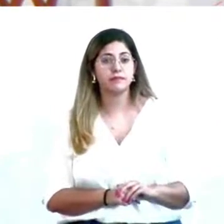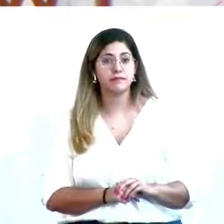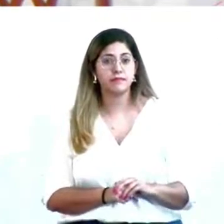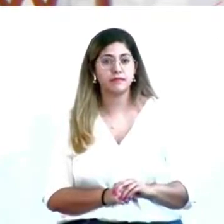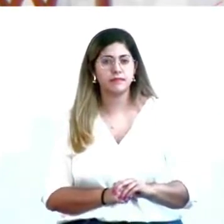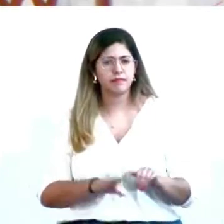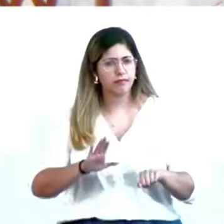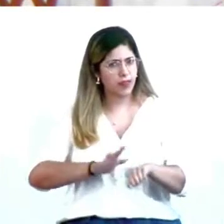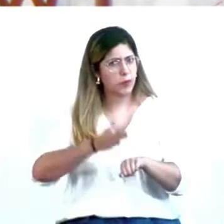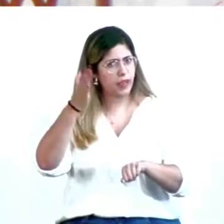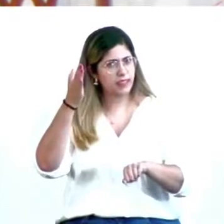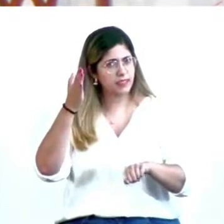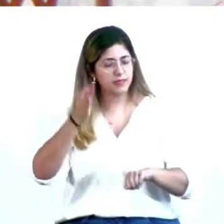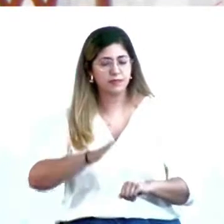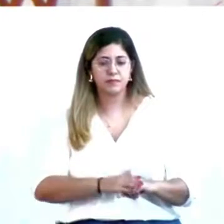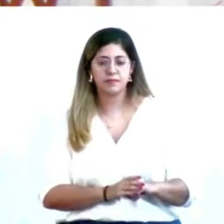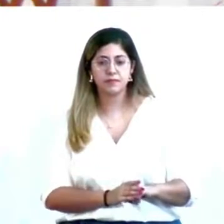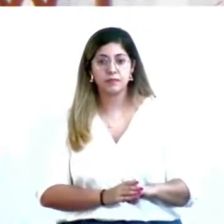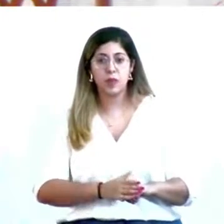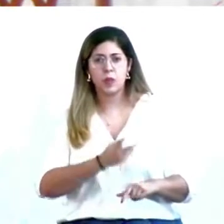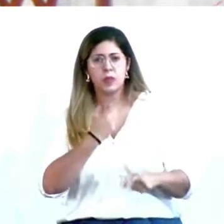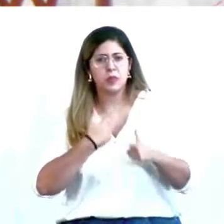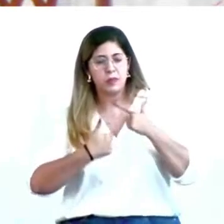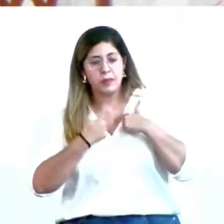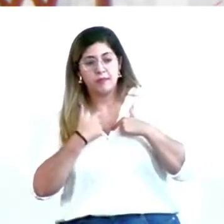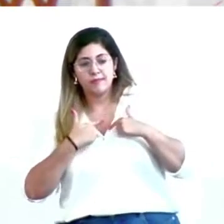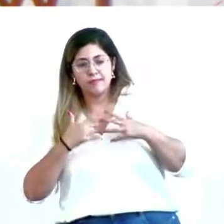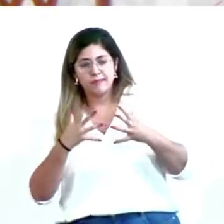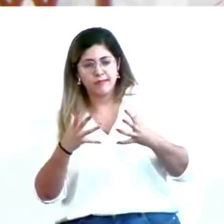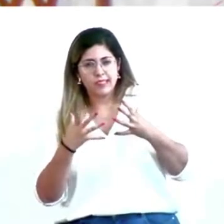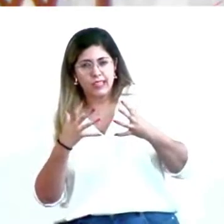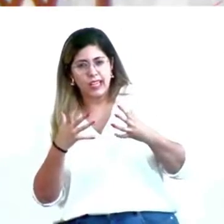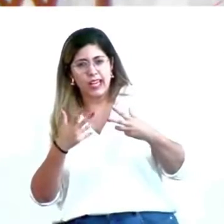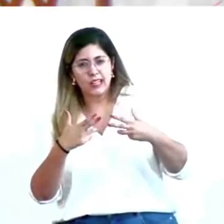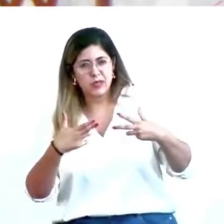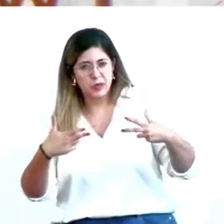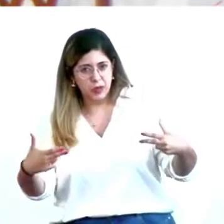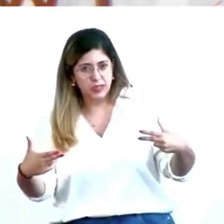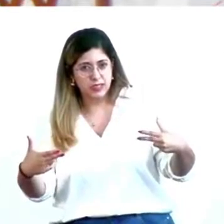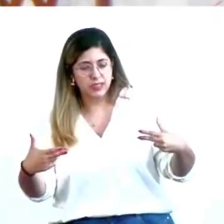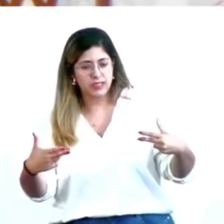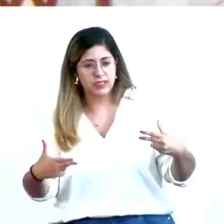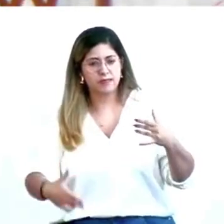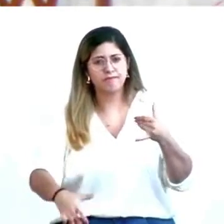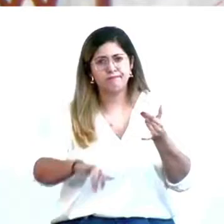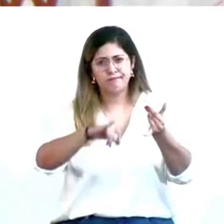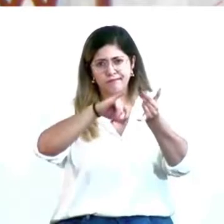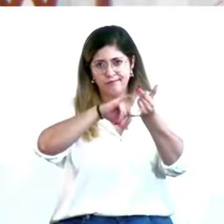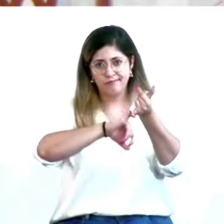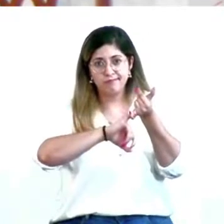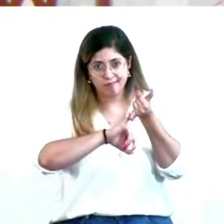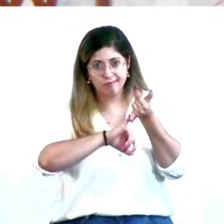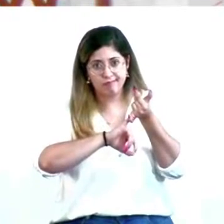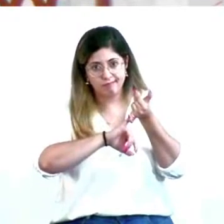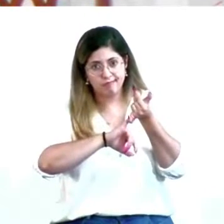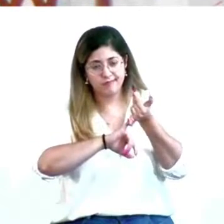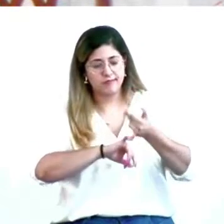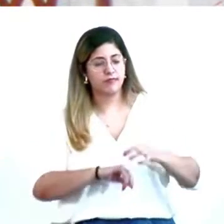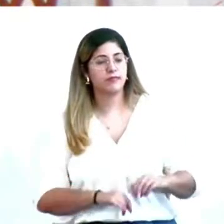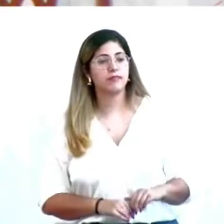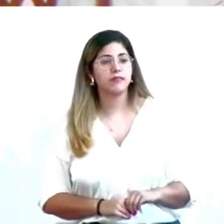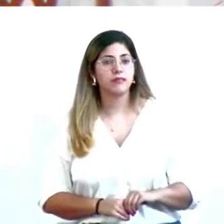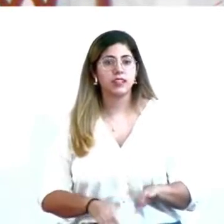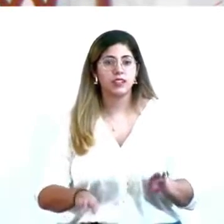além da cobiça, além da vulgaridade que ele fala no verso 4,